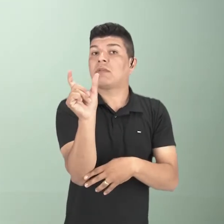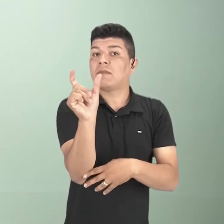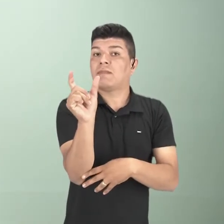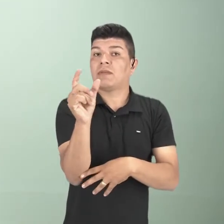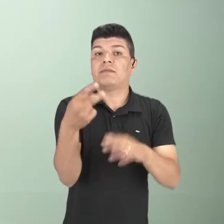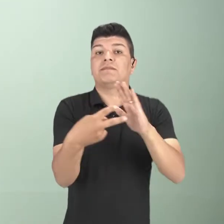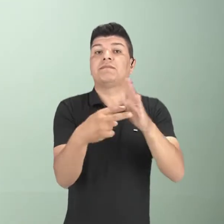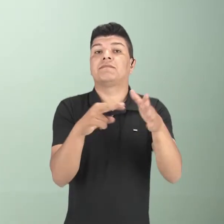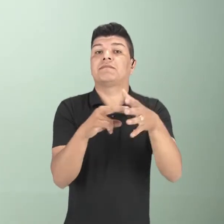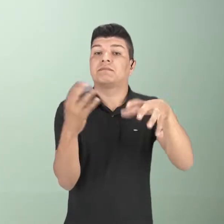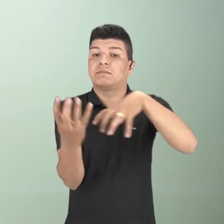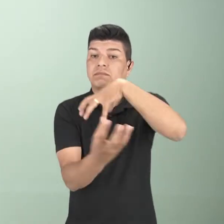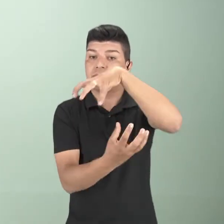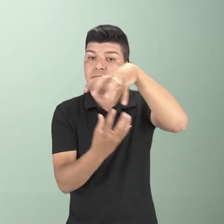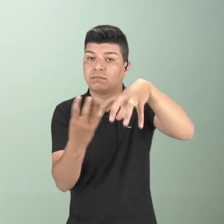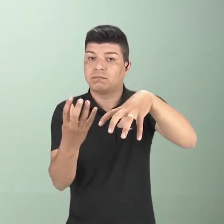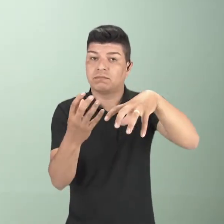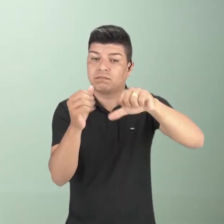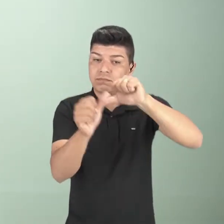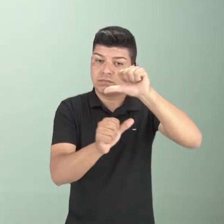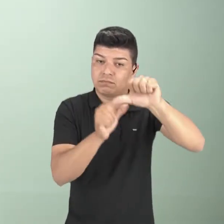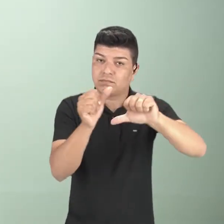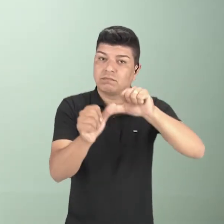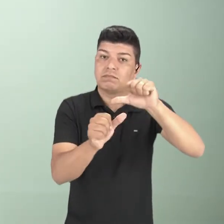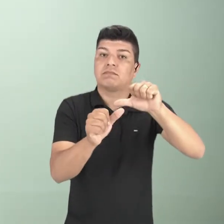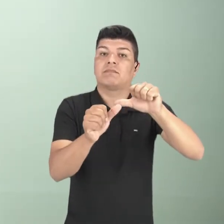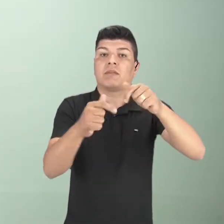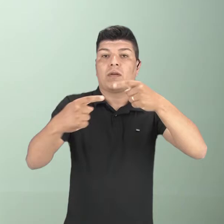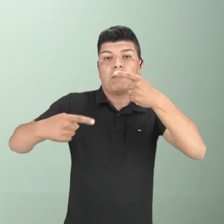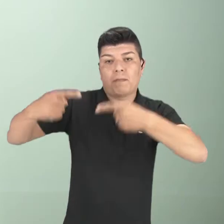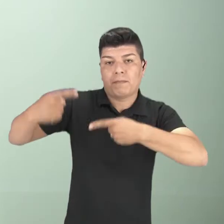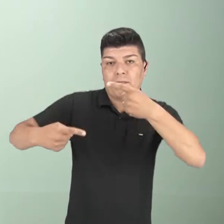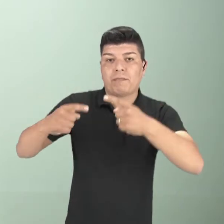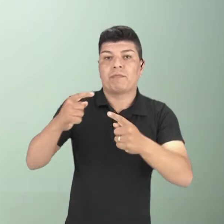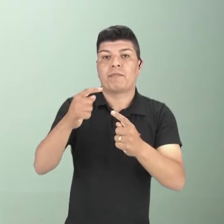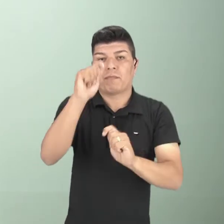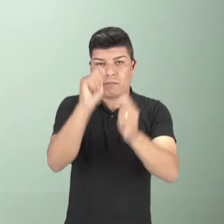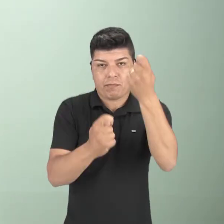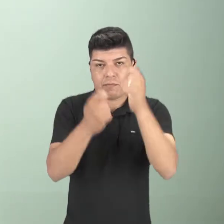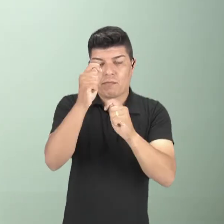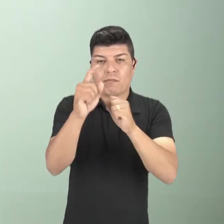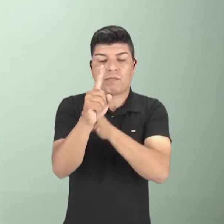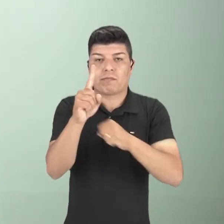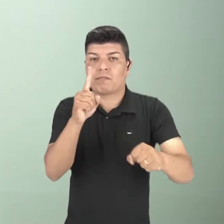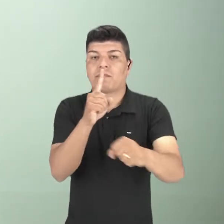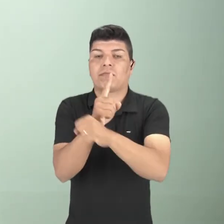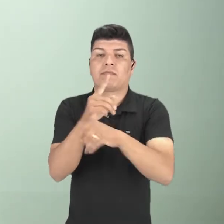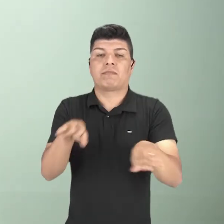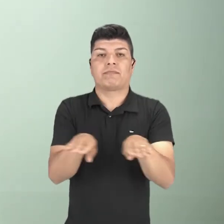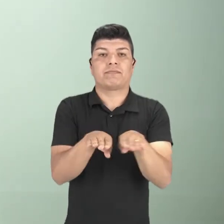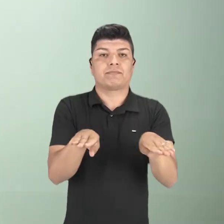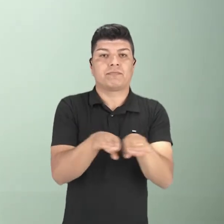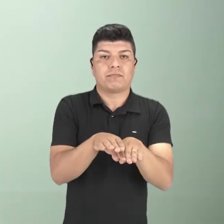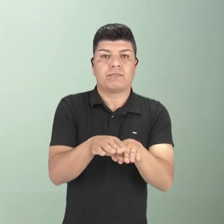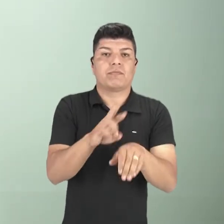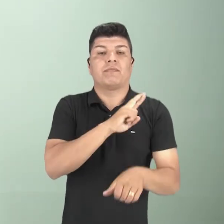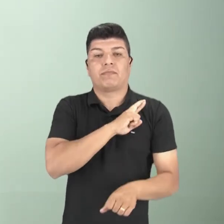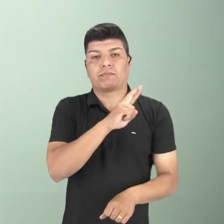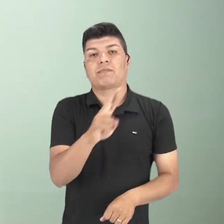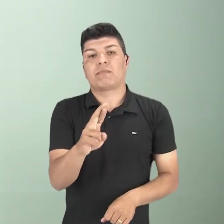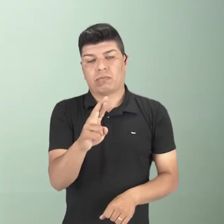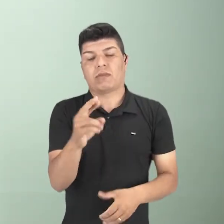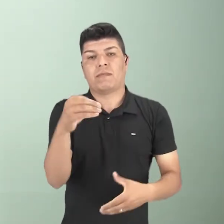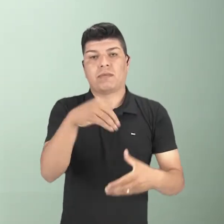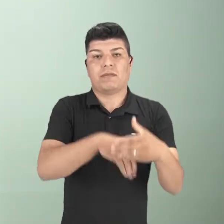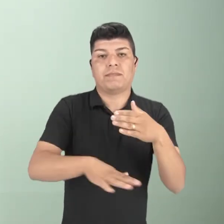uma revolução, uma grande alteração de caráter político, econômico, social e até realmente também religioso,